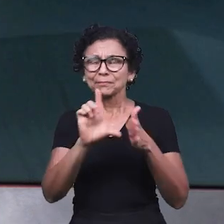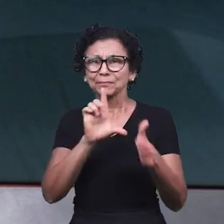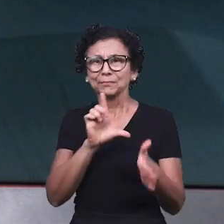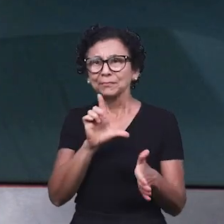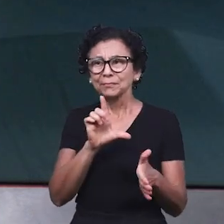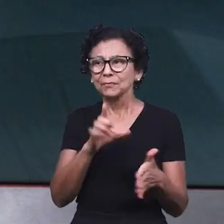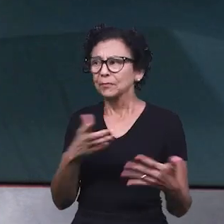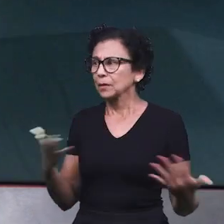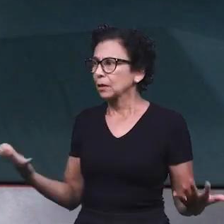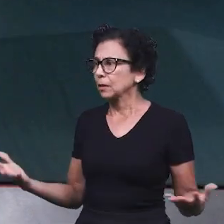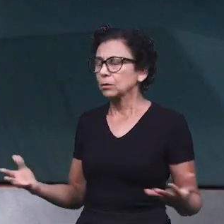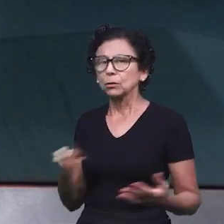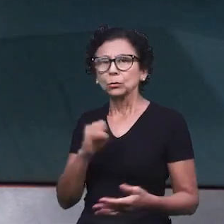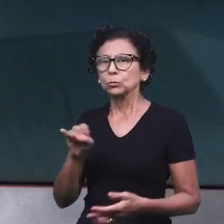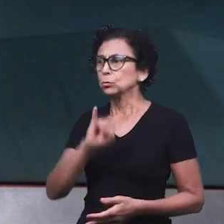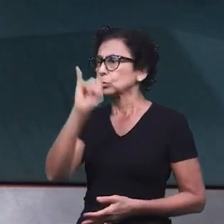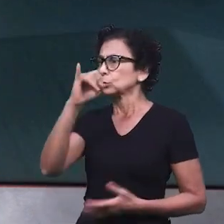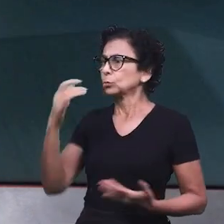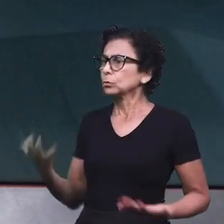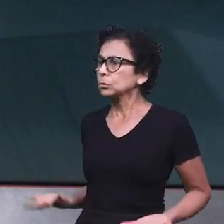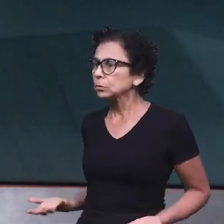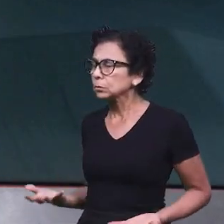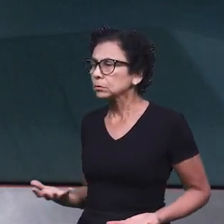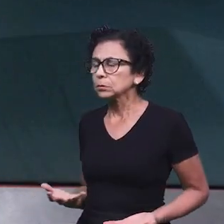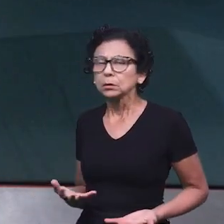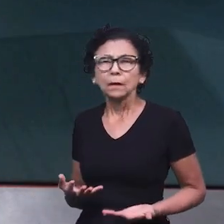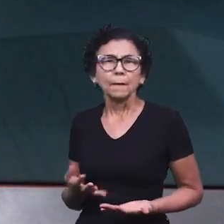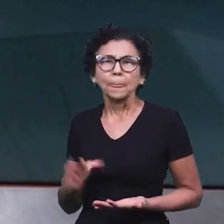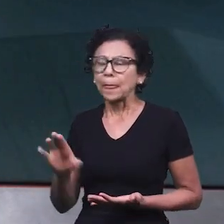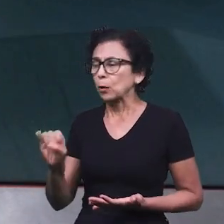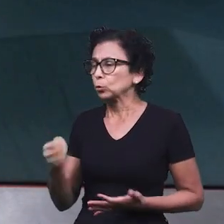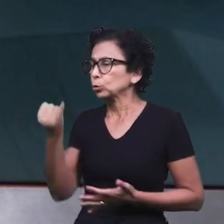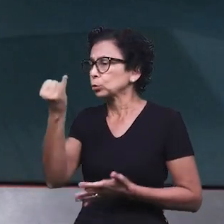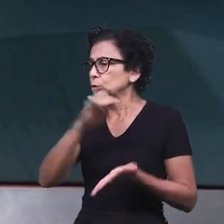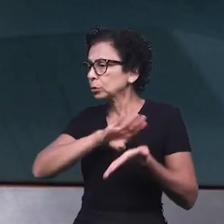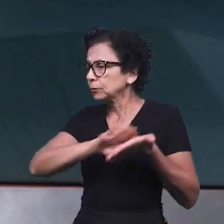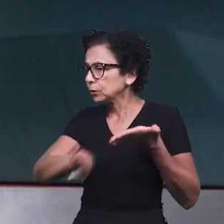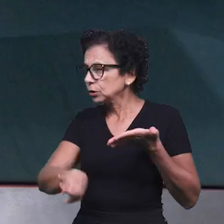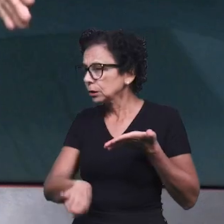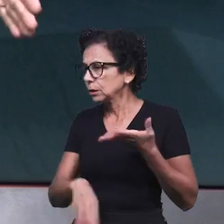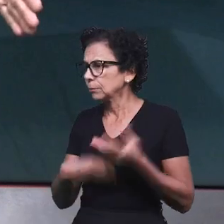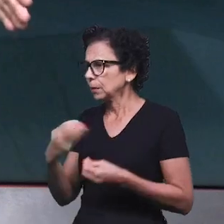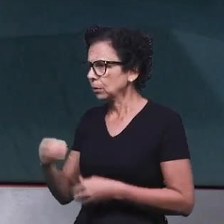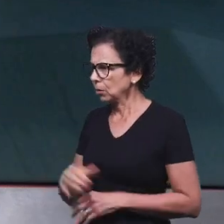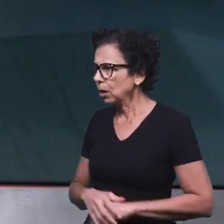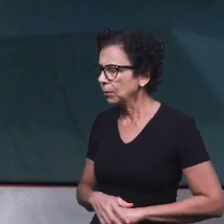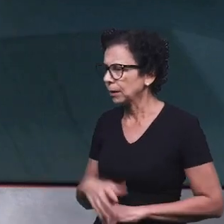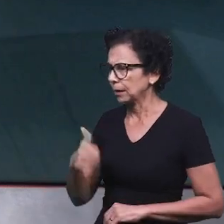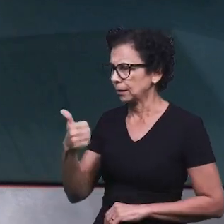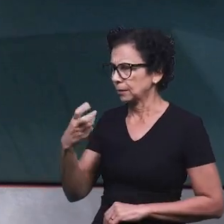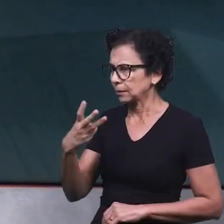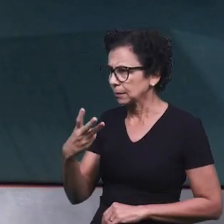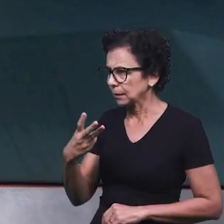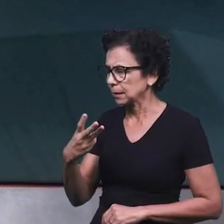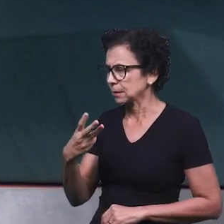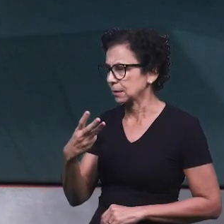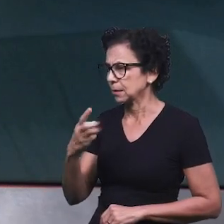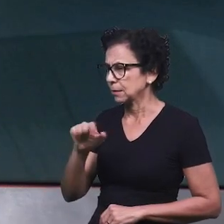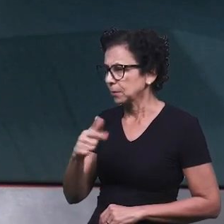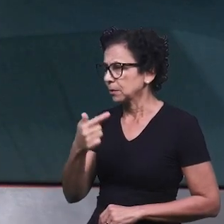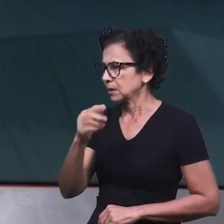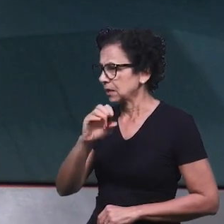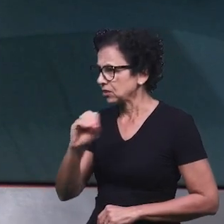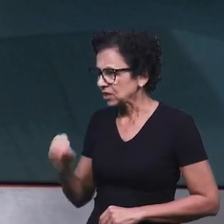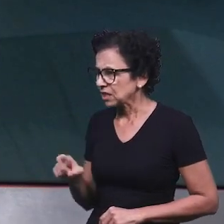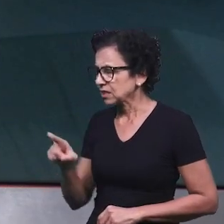aí você acresceu tudo quanto é juros, falou, mas aí agora você vai pagar sem juros. Mas como sem juros? Era 13.700, virou